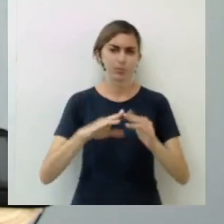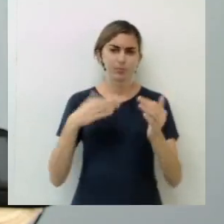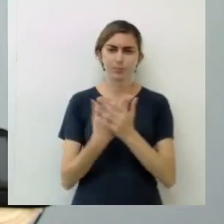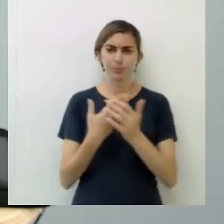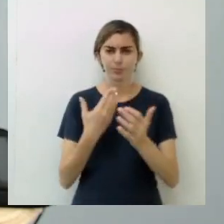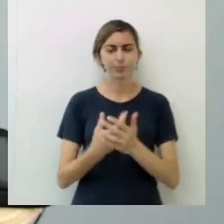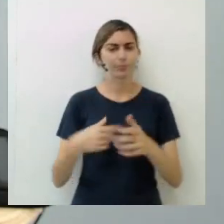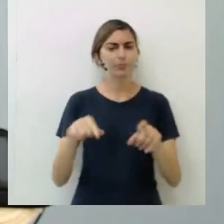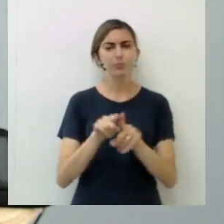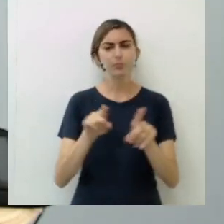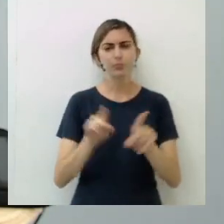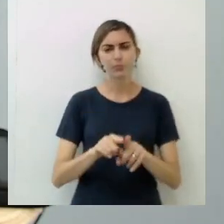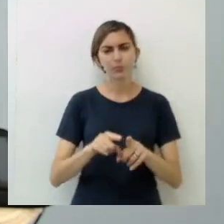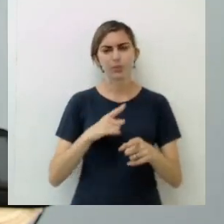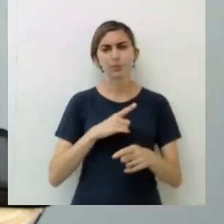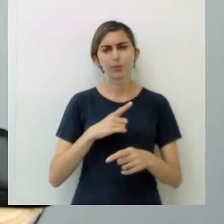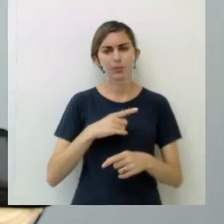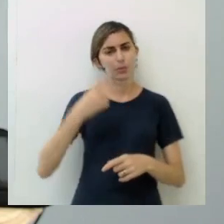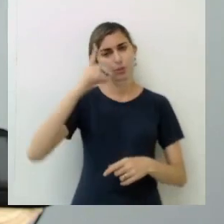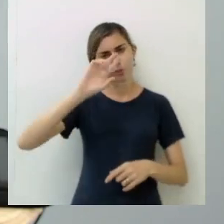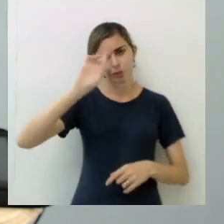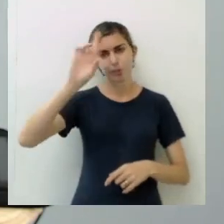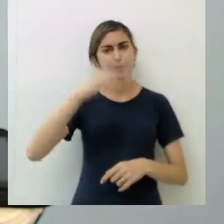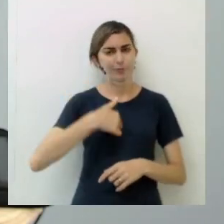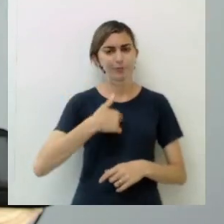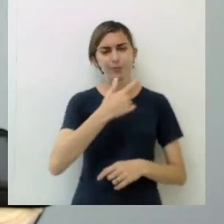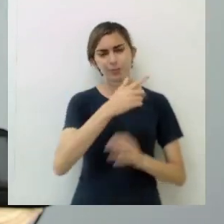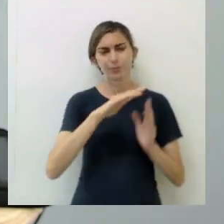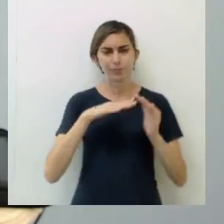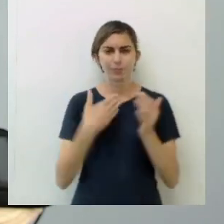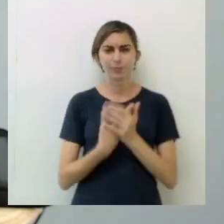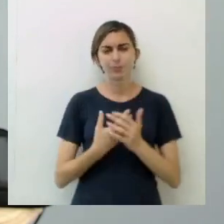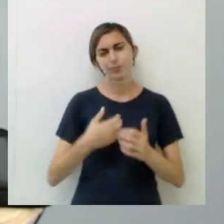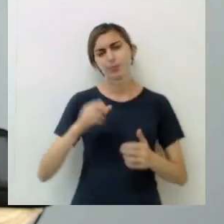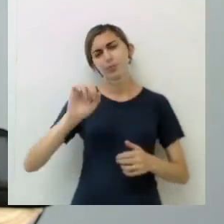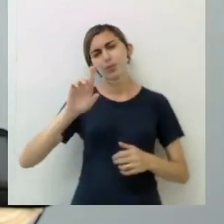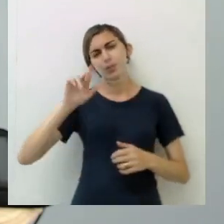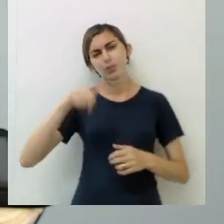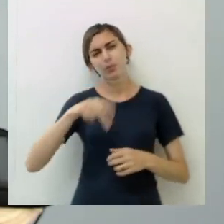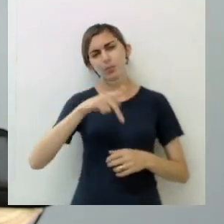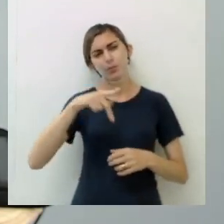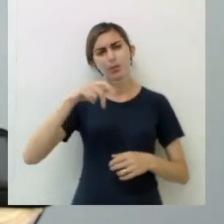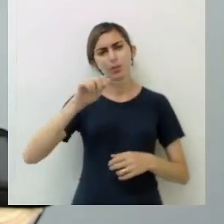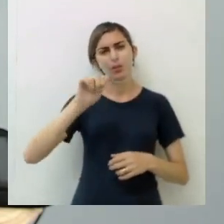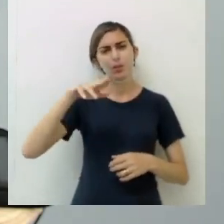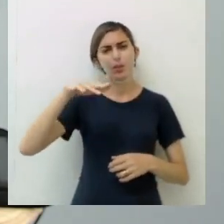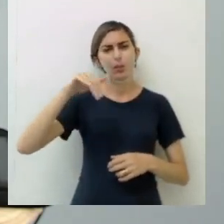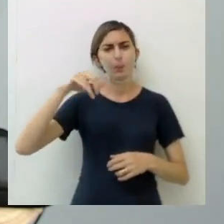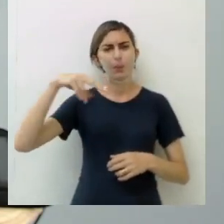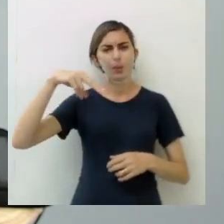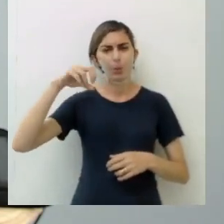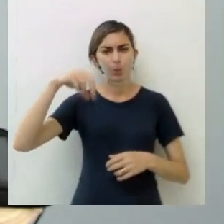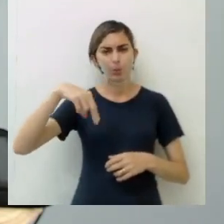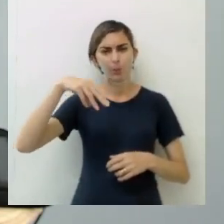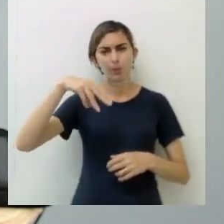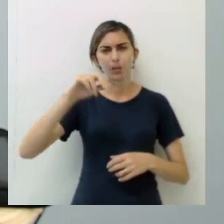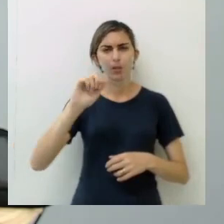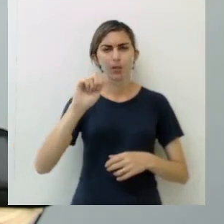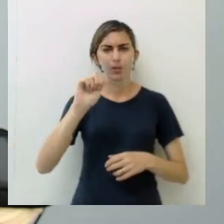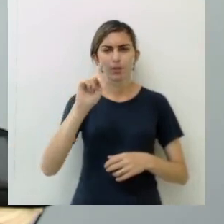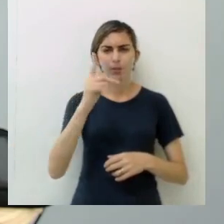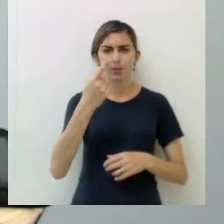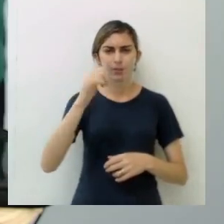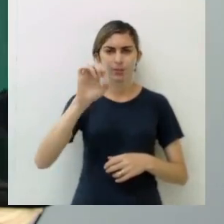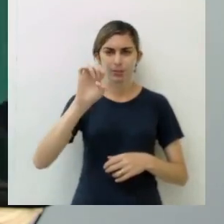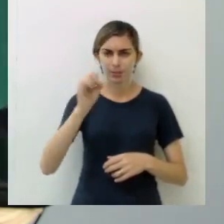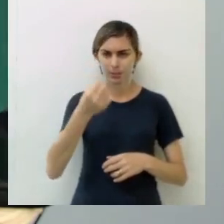professora Cidalva Tavares, que é a minha diretora, minha gestora lá da EREM, professor Agamenon Magalhães, tá certo, pessoal? O professor Jorge Queiroga também,